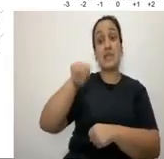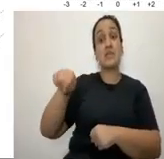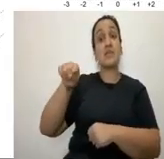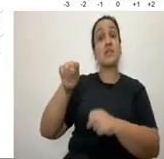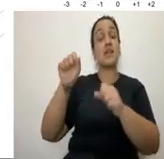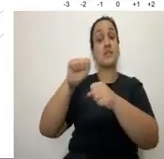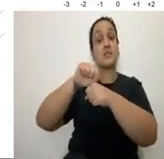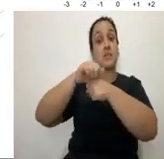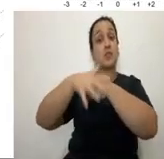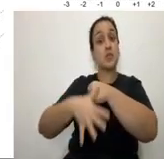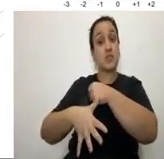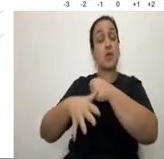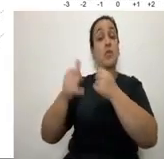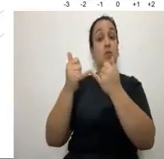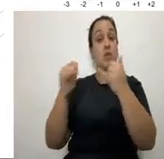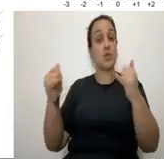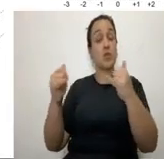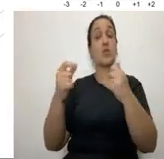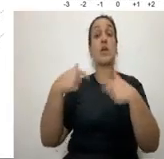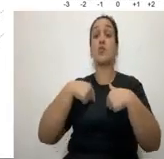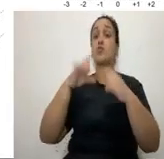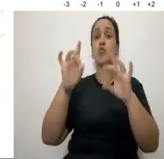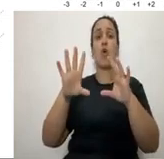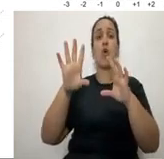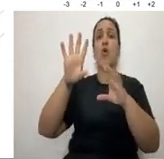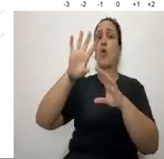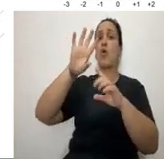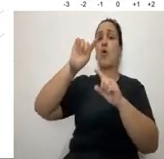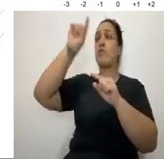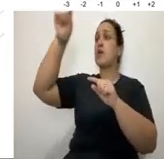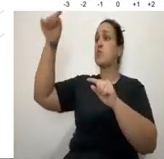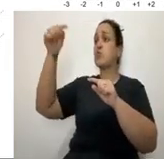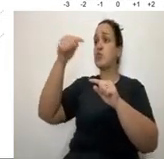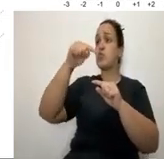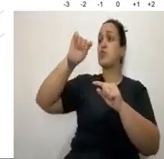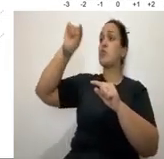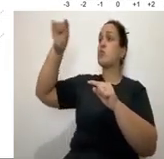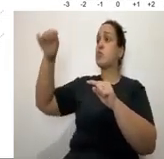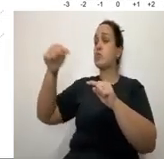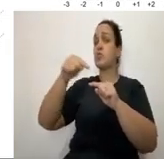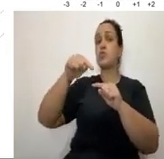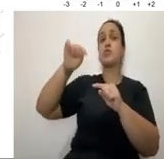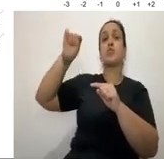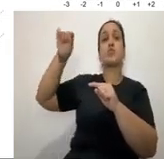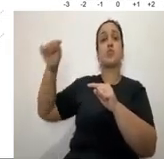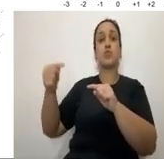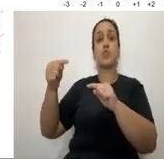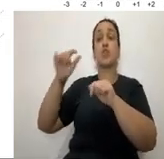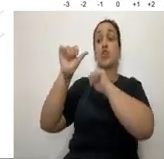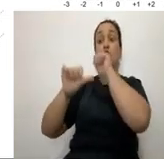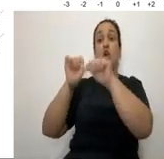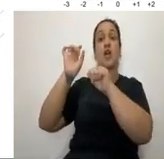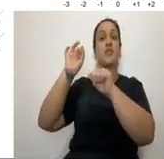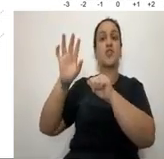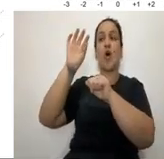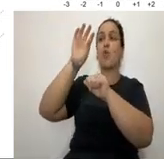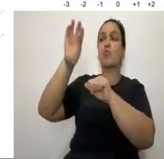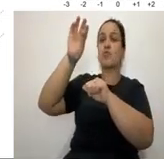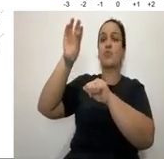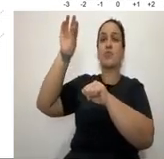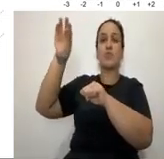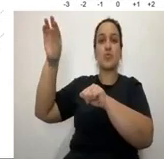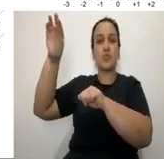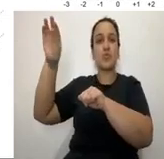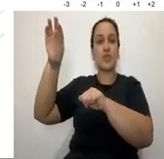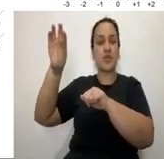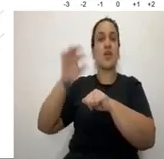tem. Aqui está a distribuição eletrônica. Como é que eu fiz isso? Eu só copio em ordem. Ó. Aqui pelo início, 1s2,